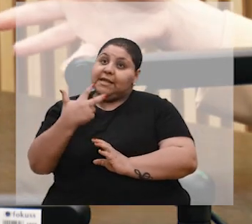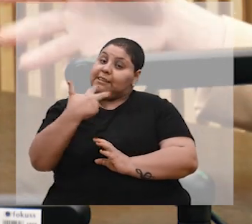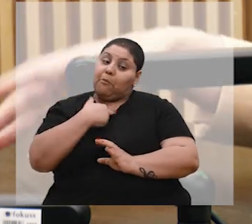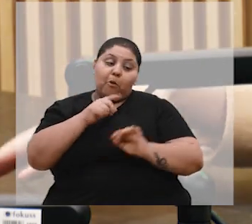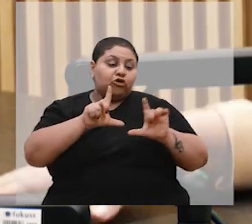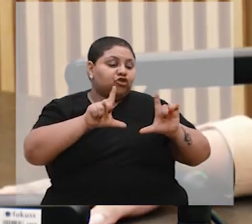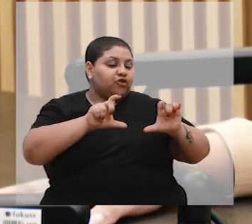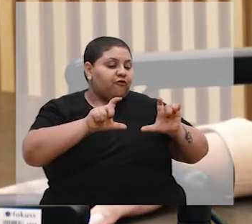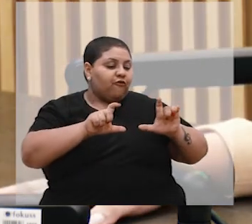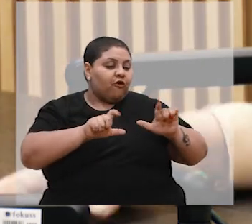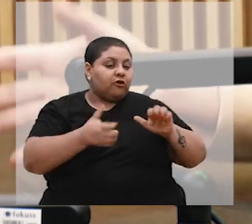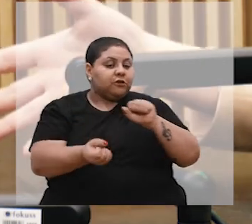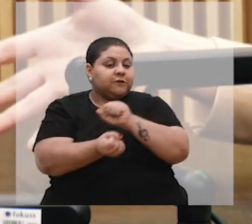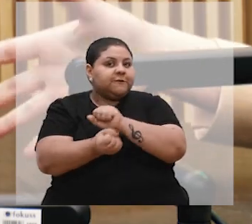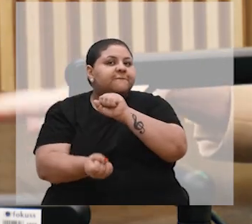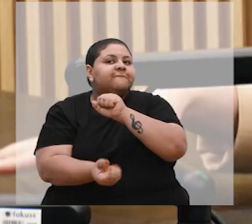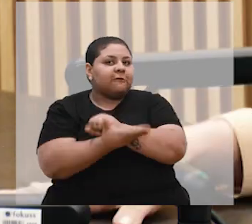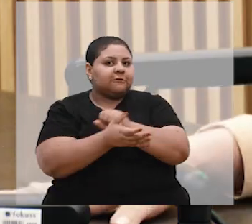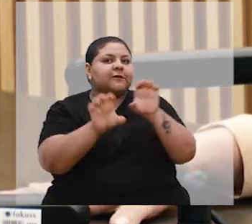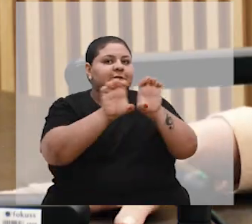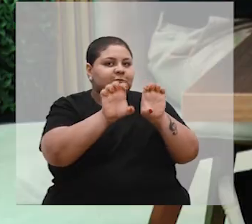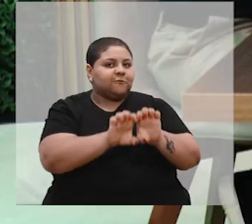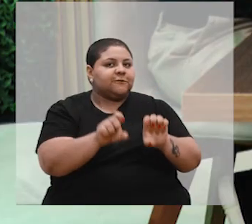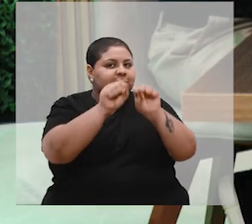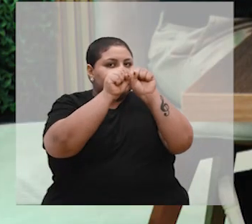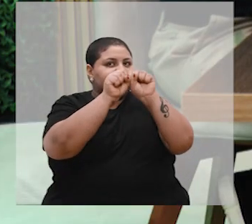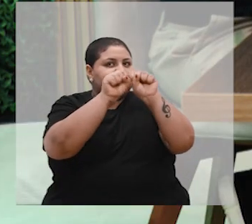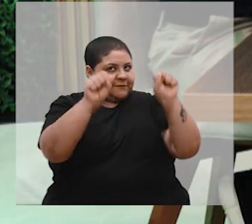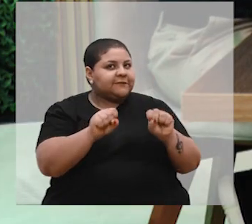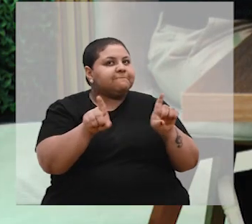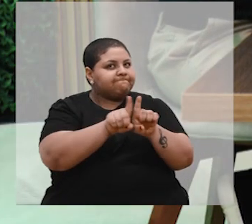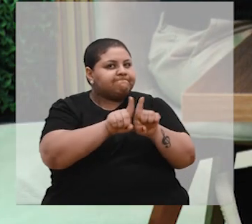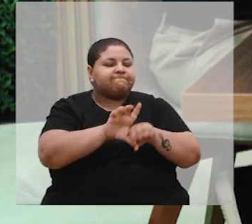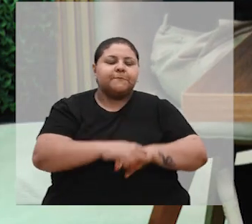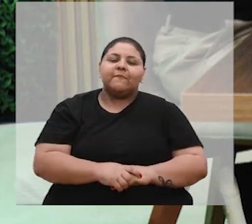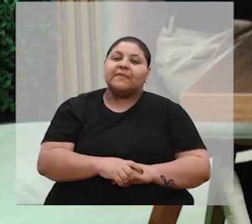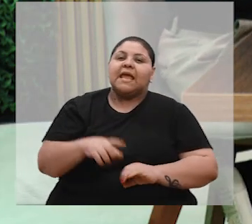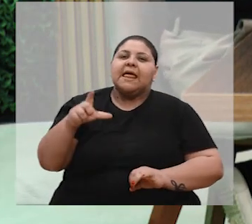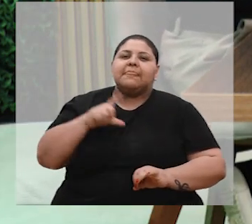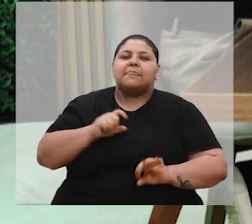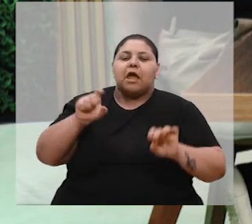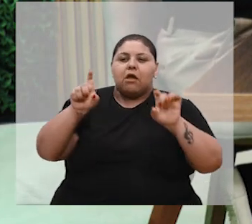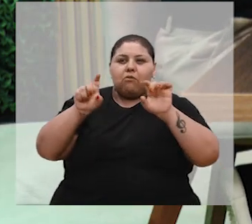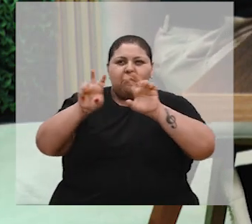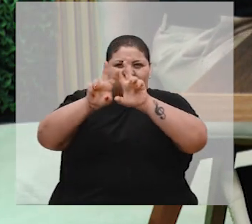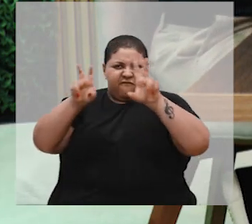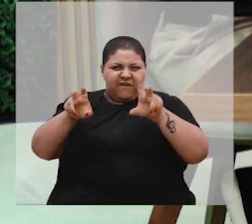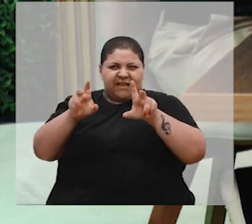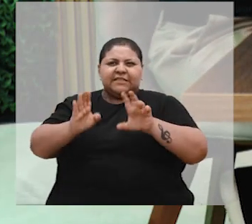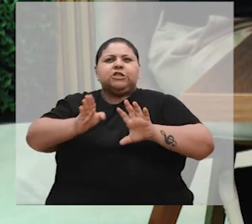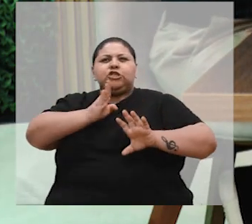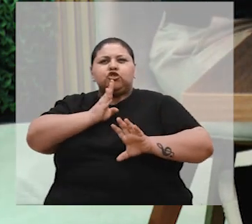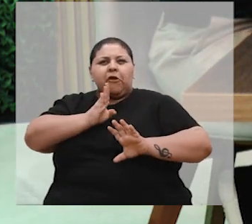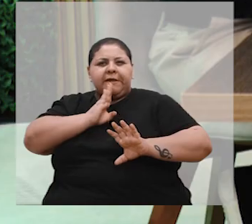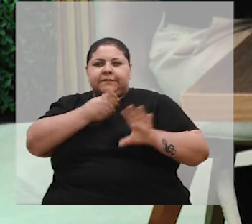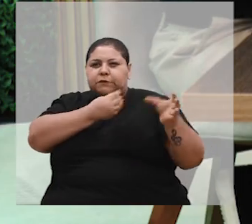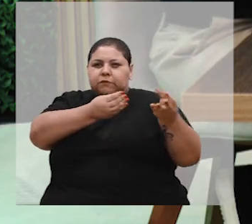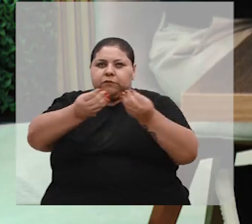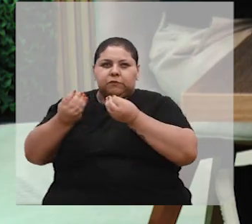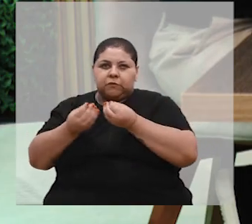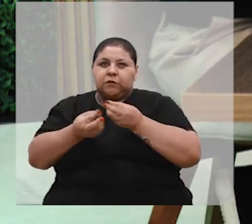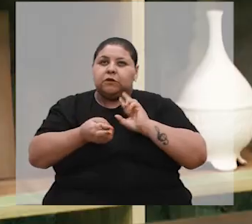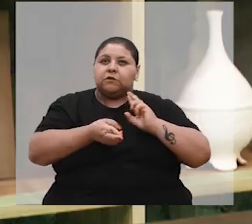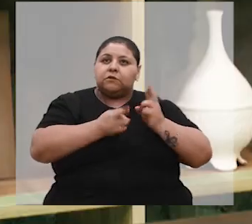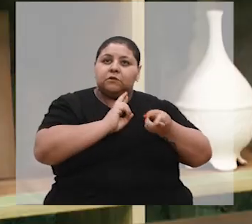e fraudar uma das estruturas do nosso sistema. E a gente tem um termo que a gente conhece muito, né, doutora Gabriela, que é